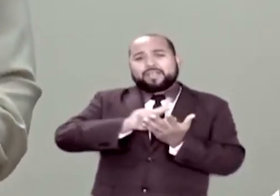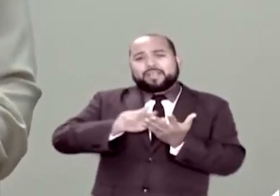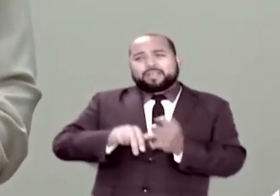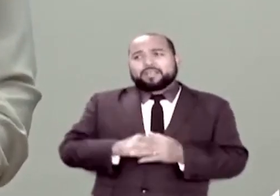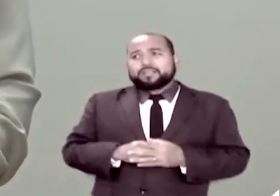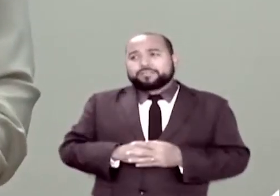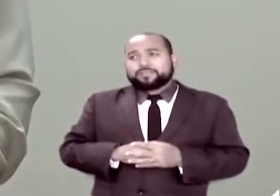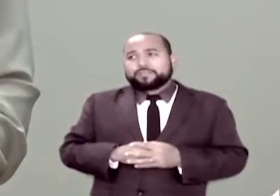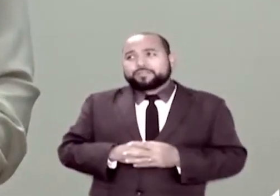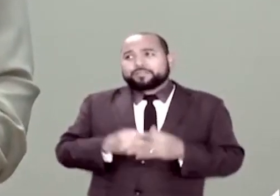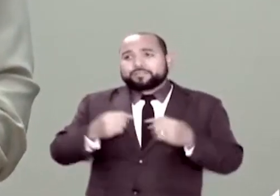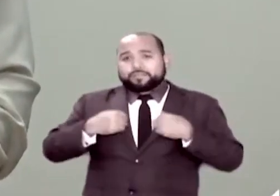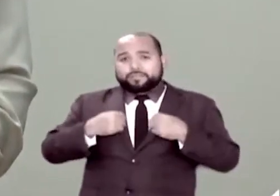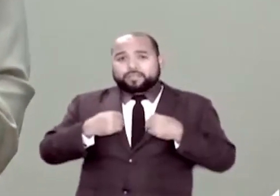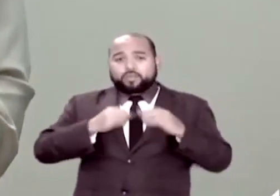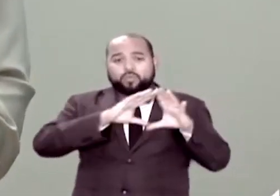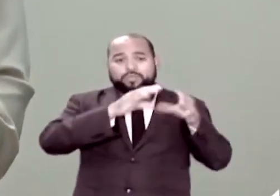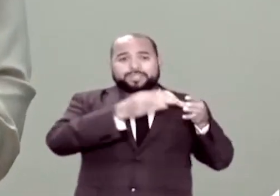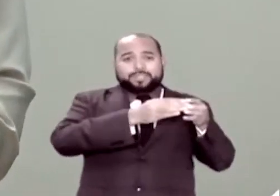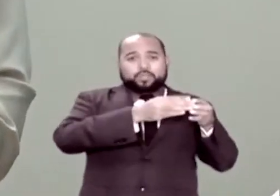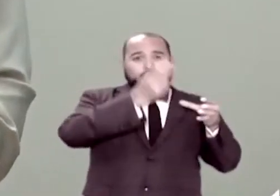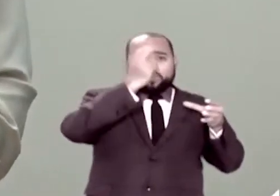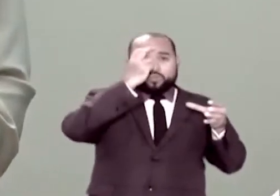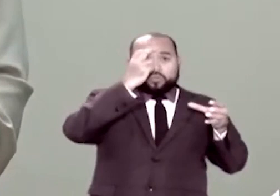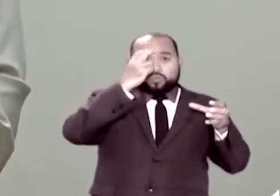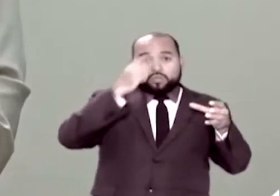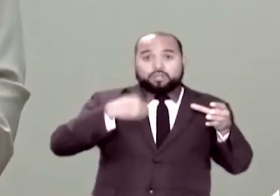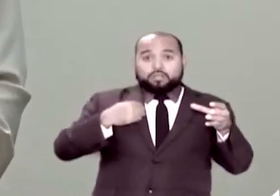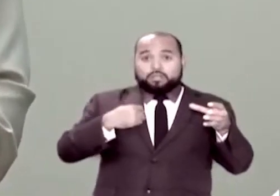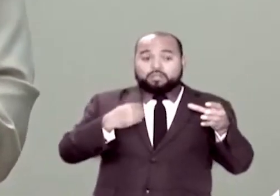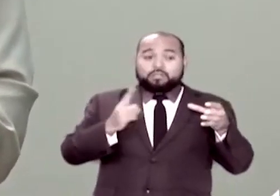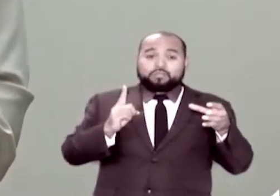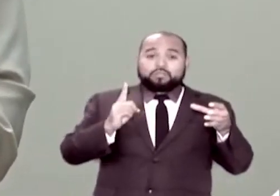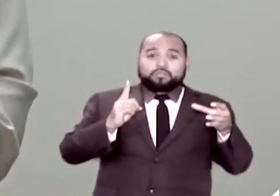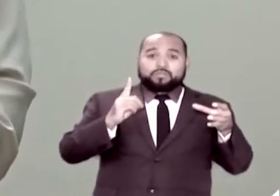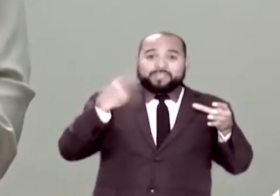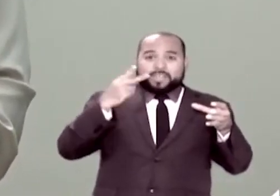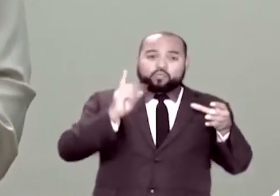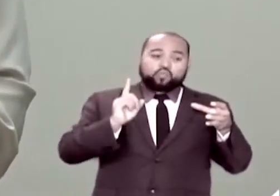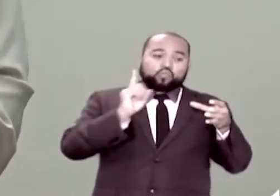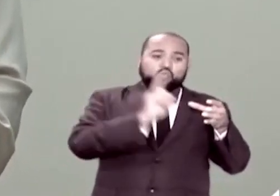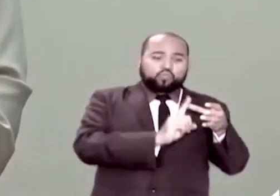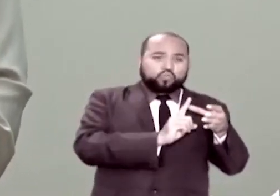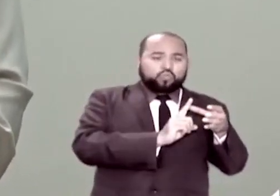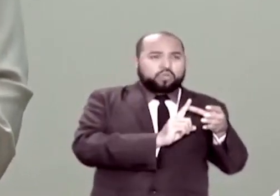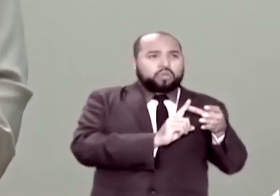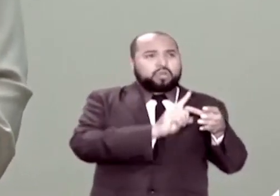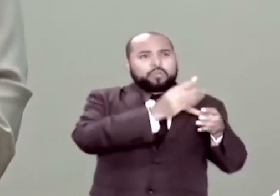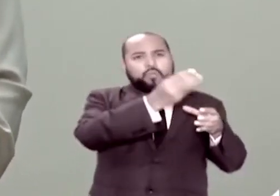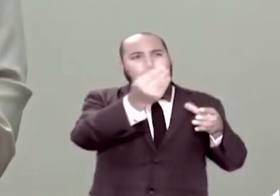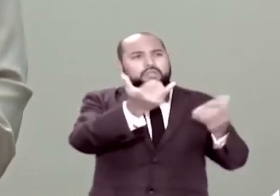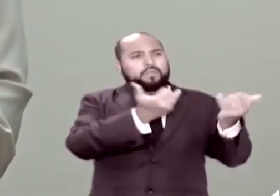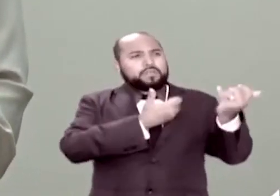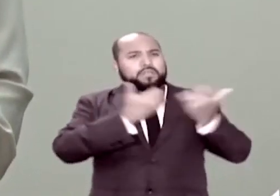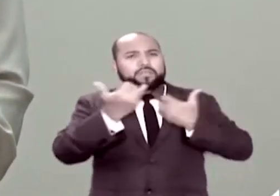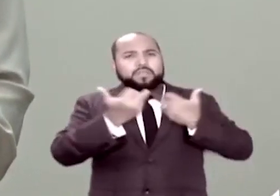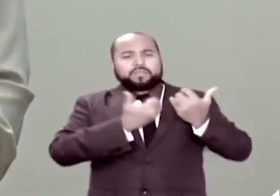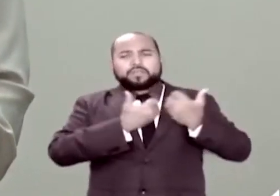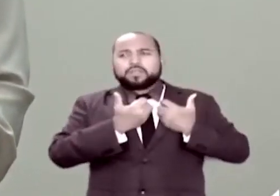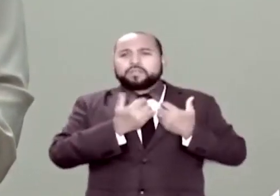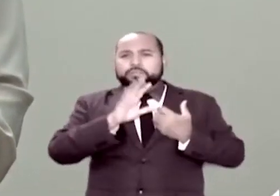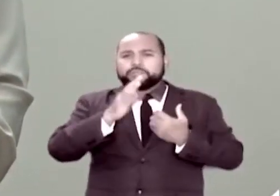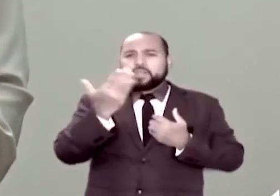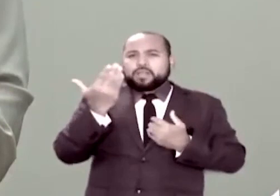câmara no conselho de Cultura nosso mandato é constantemente acionado para ouvir essas demandas em